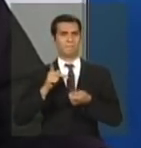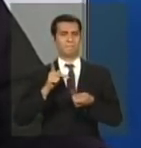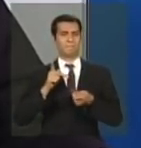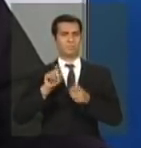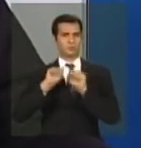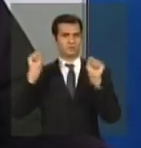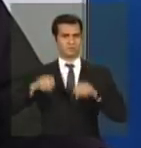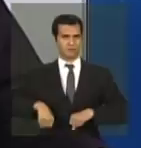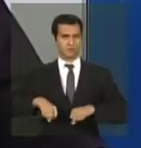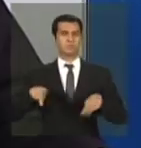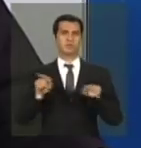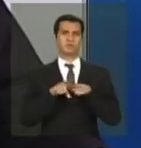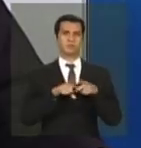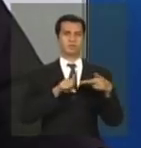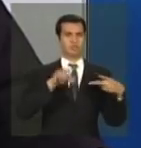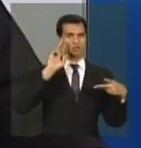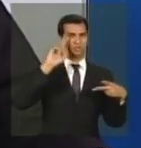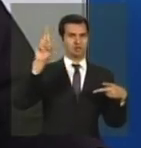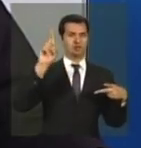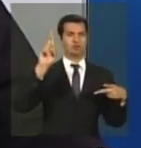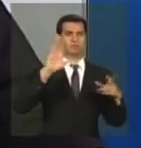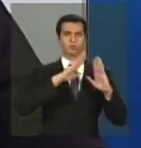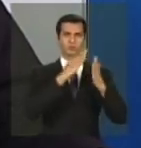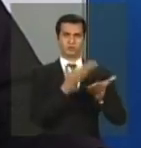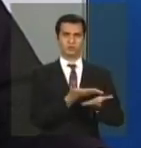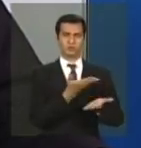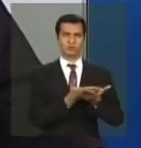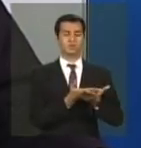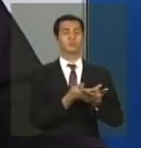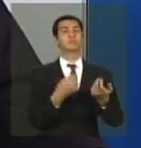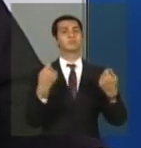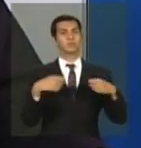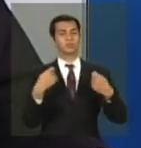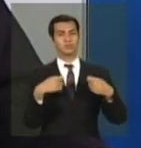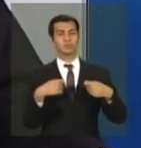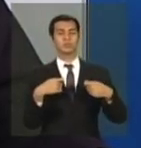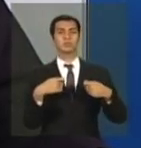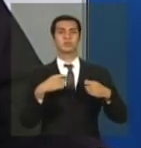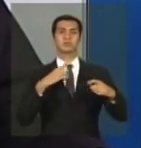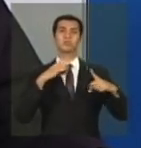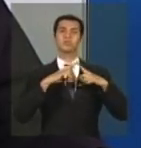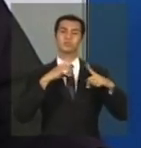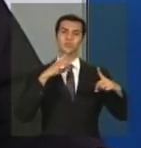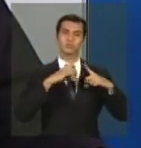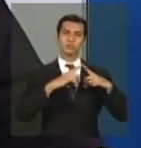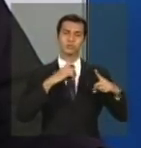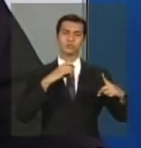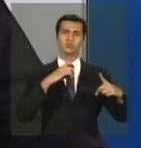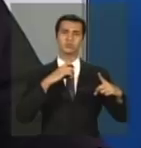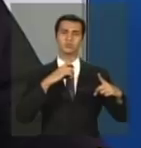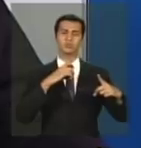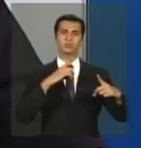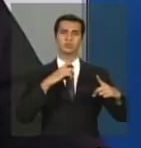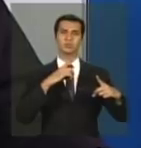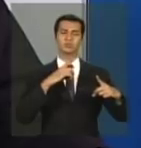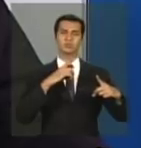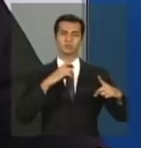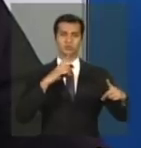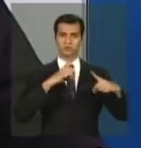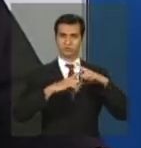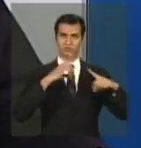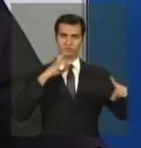a direção da escola, tomando conhecimento, procure colocar essa na agenda